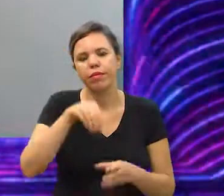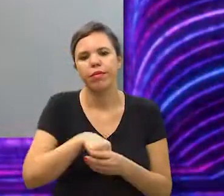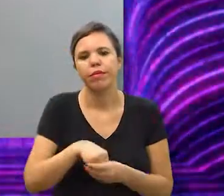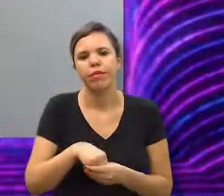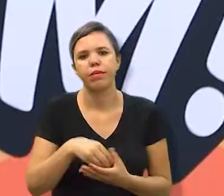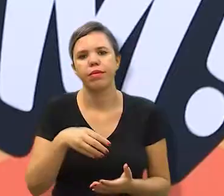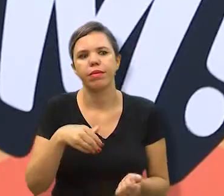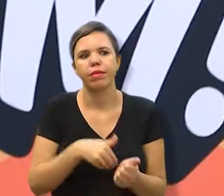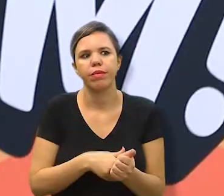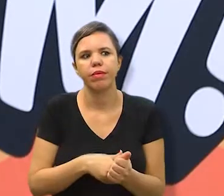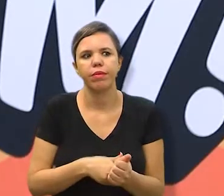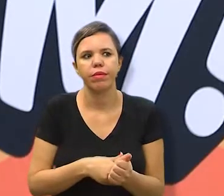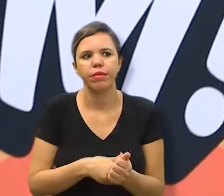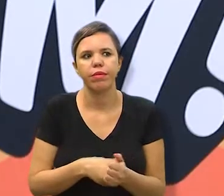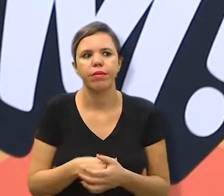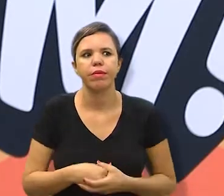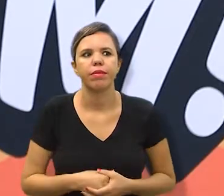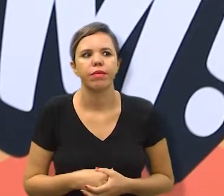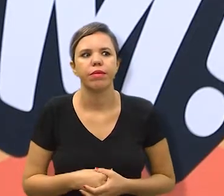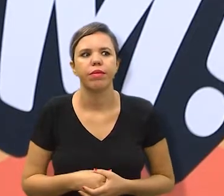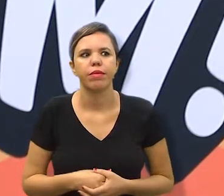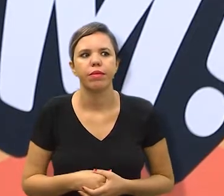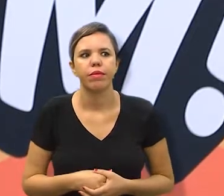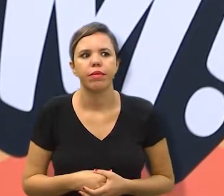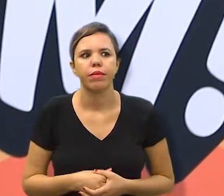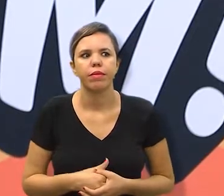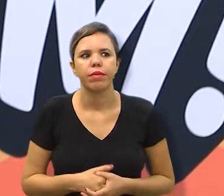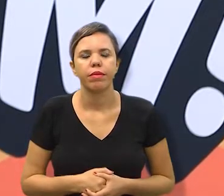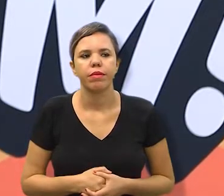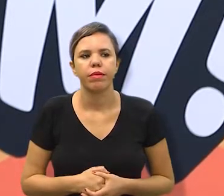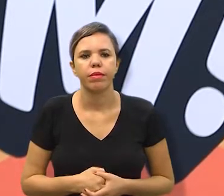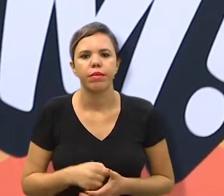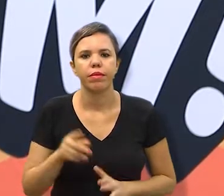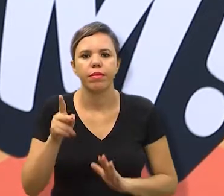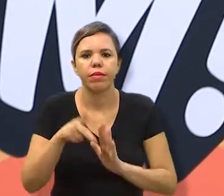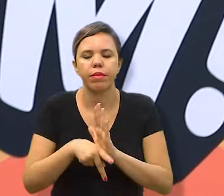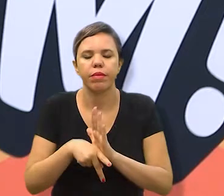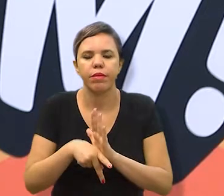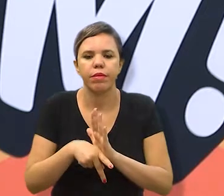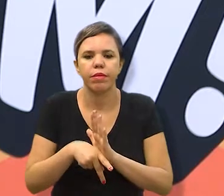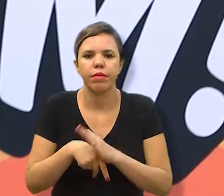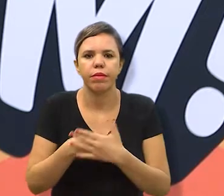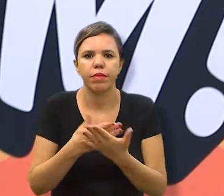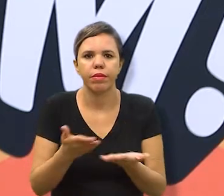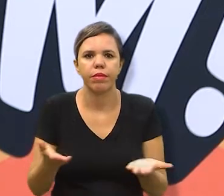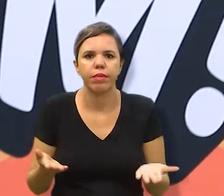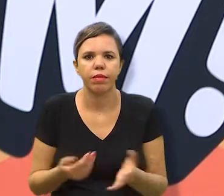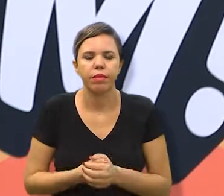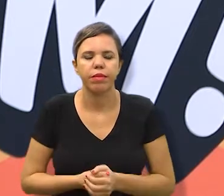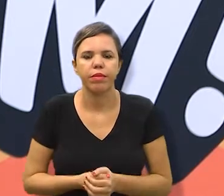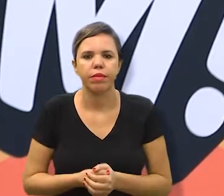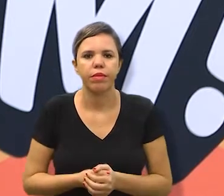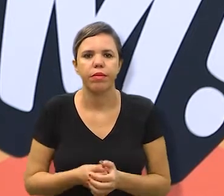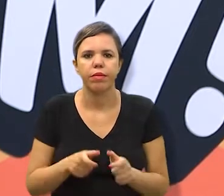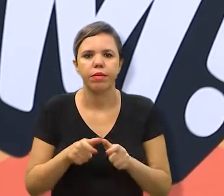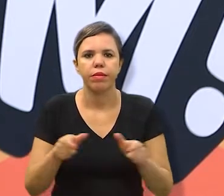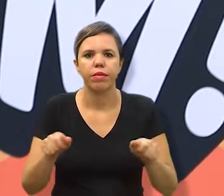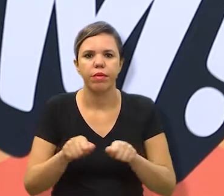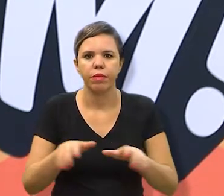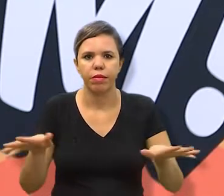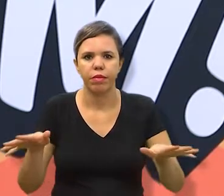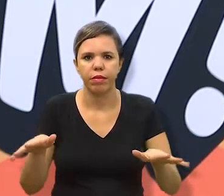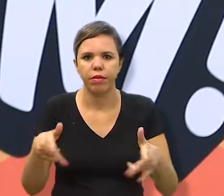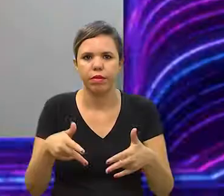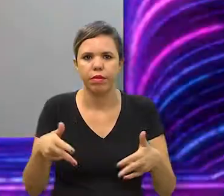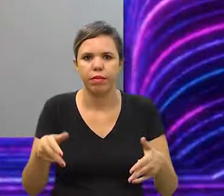Arquivos Secretos. Arquivo Secreto é um projeto que vocês expandem o